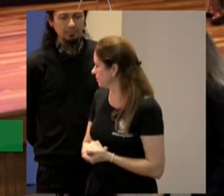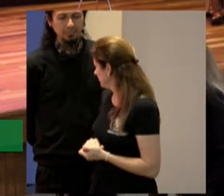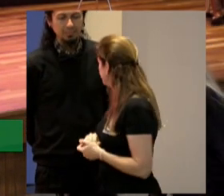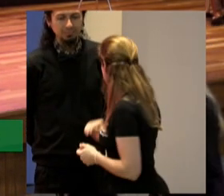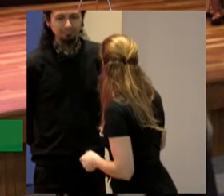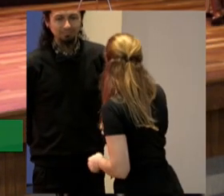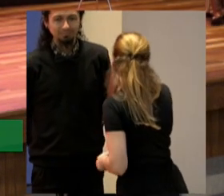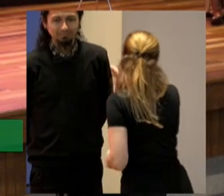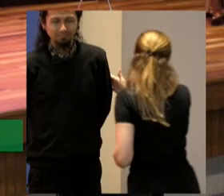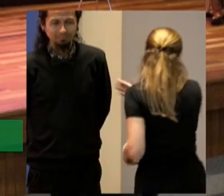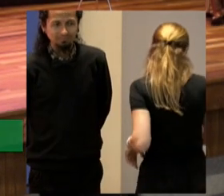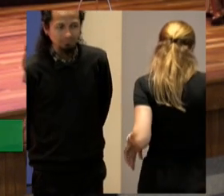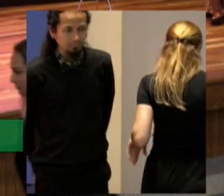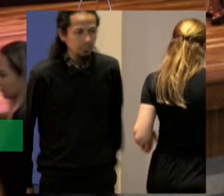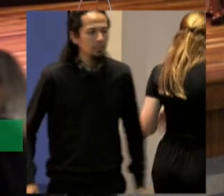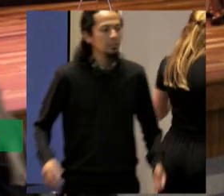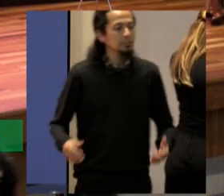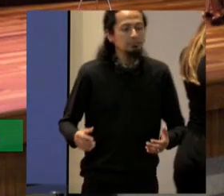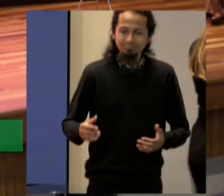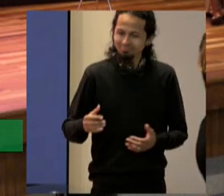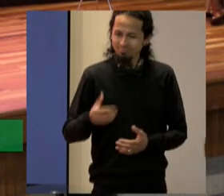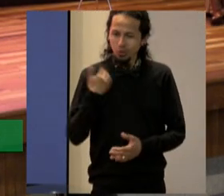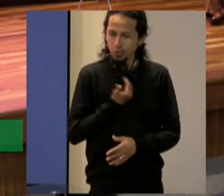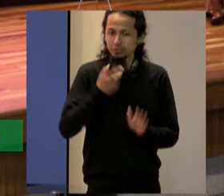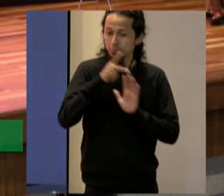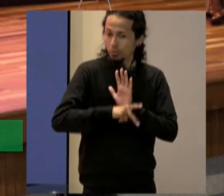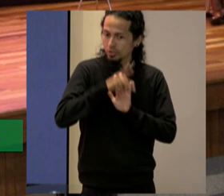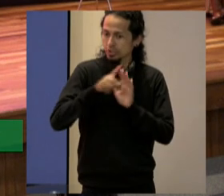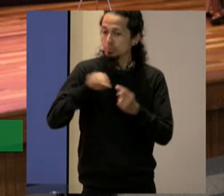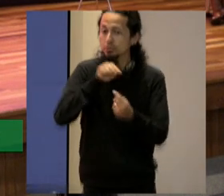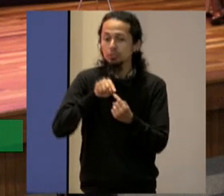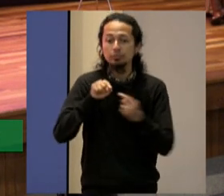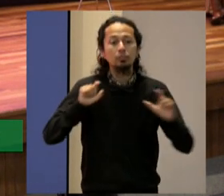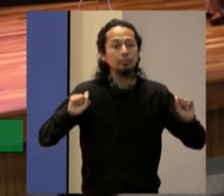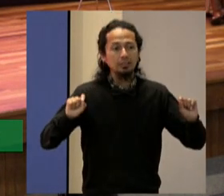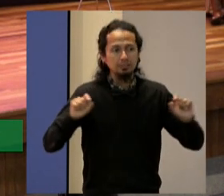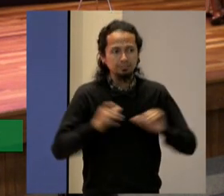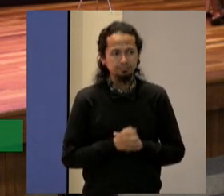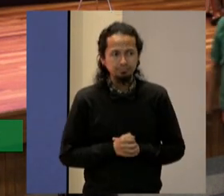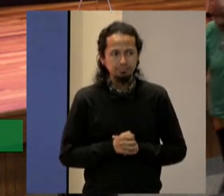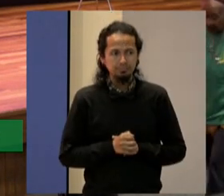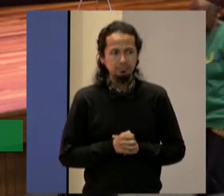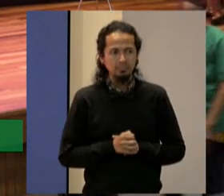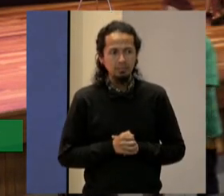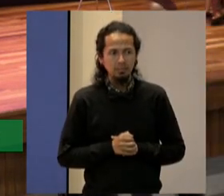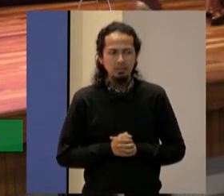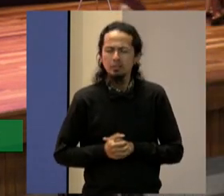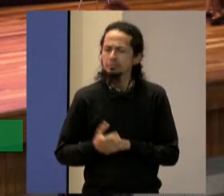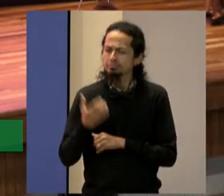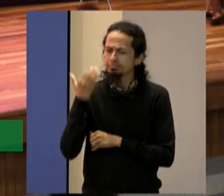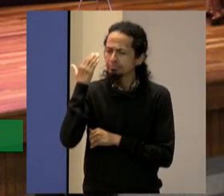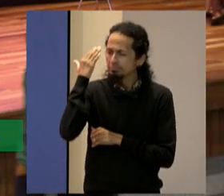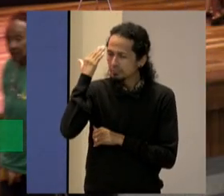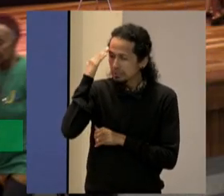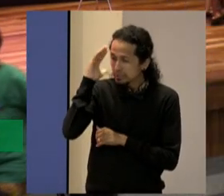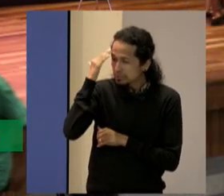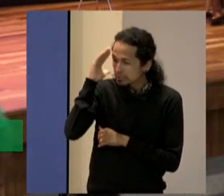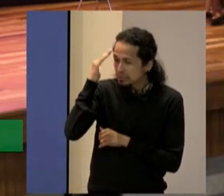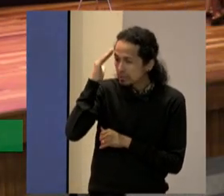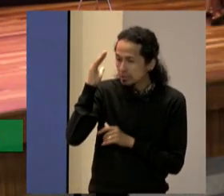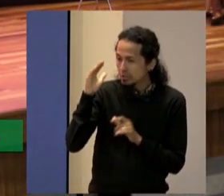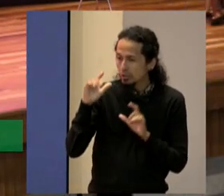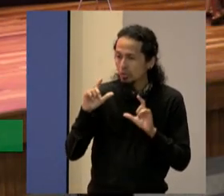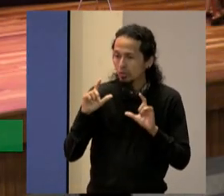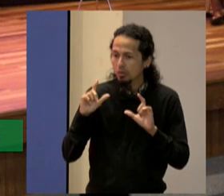O objetivo do nosso projeto. A gente tem como objetivo entender que a escola,